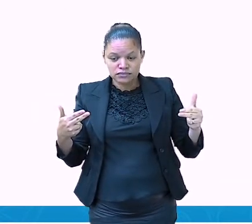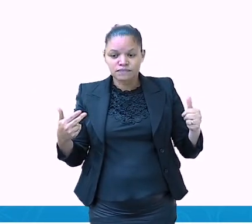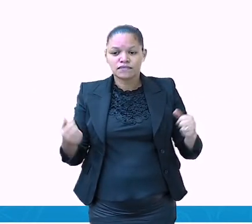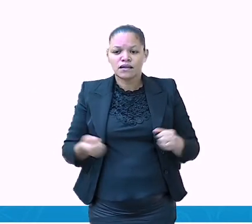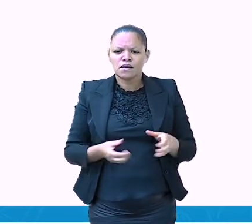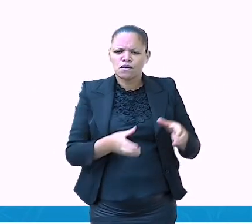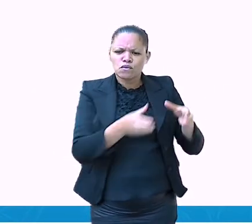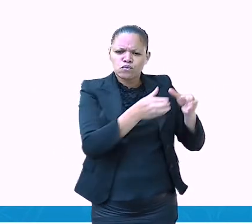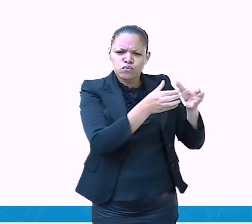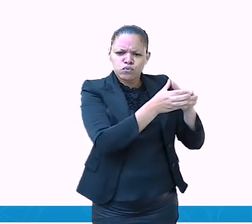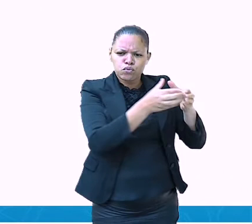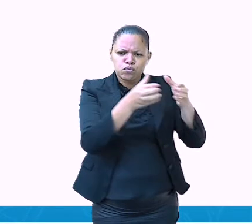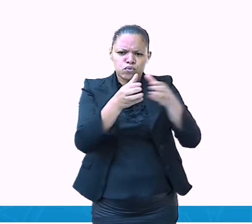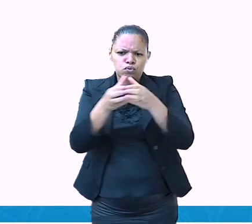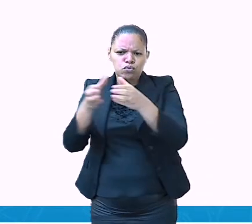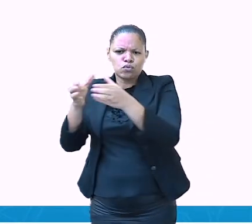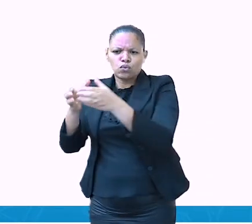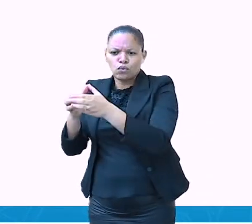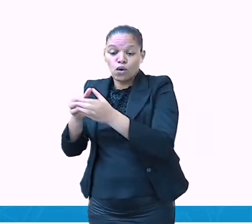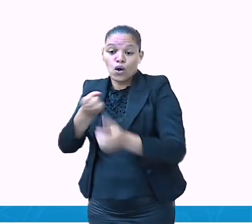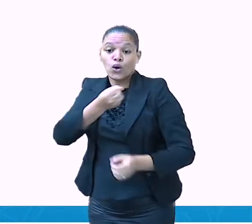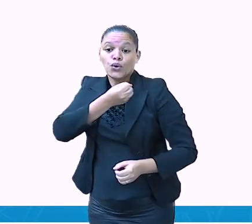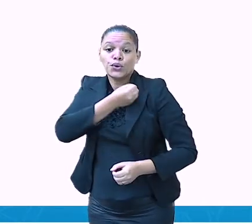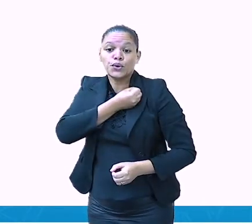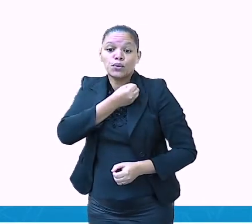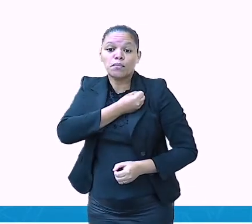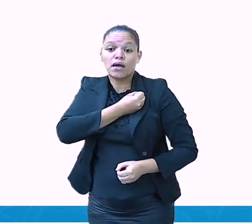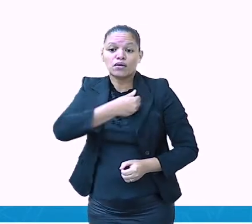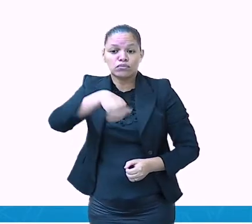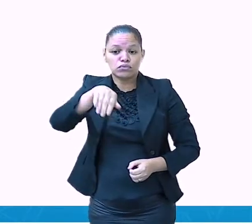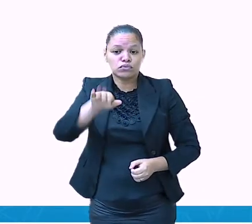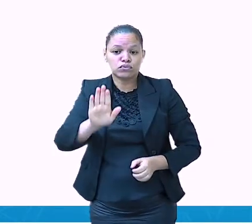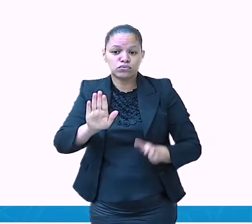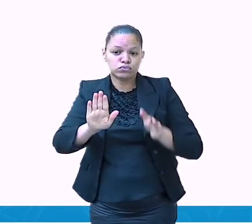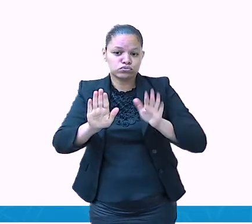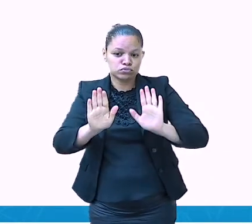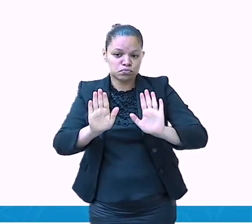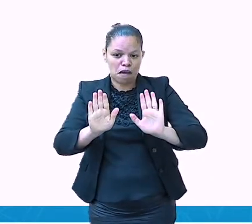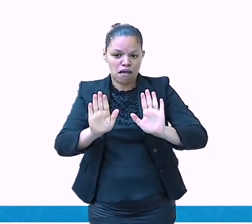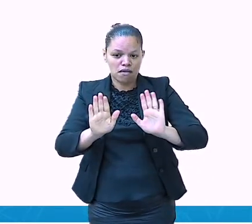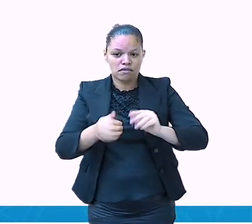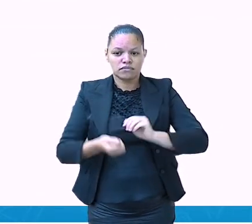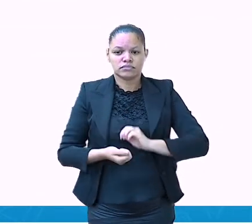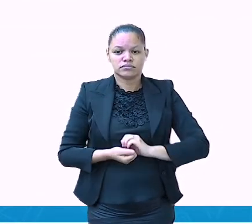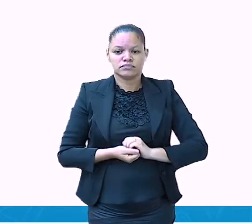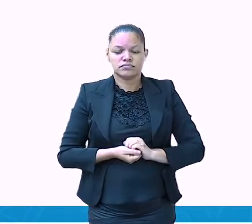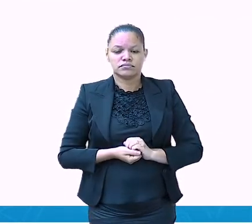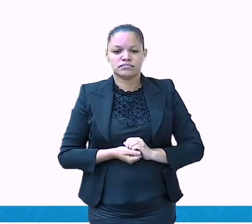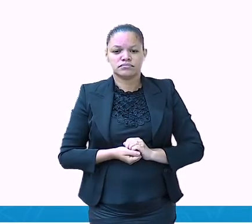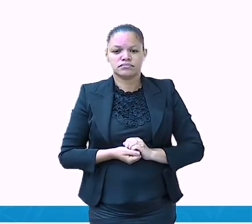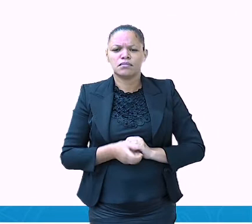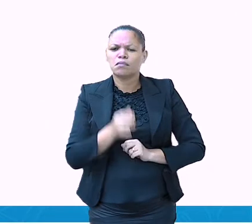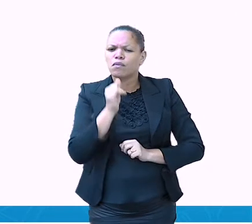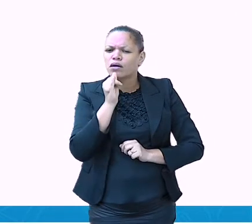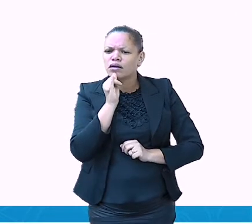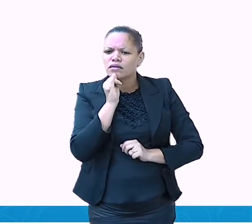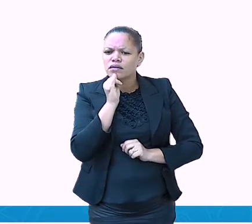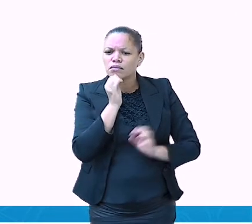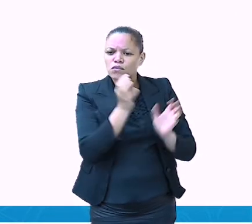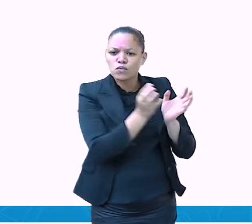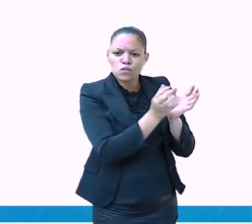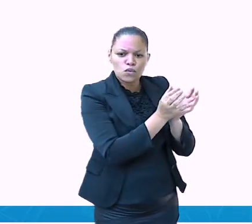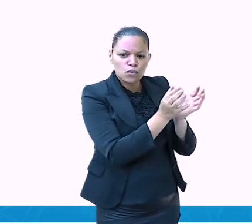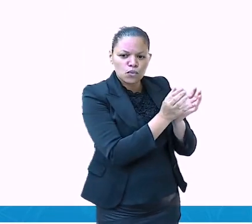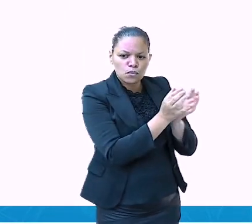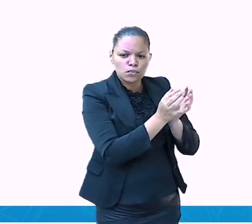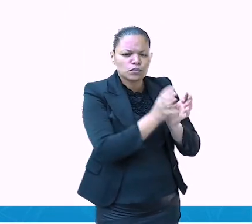tá? Para a classificação ficar mais fácil. Então, nós temos aí um grupo de